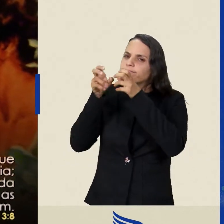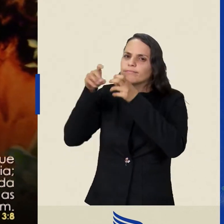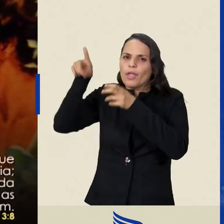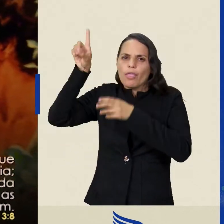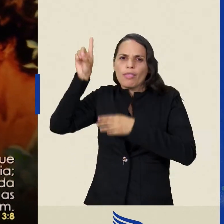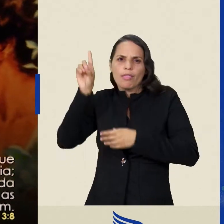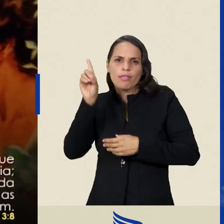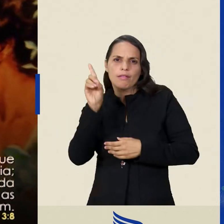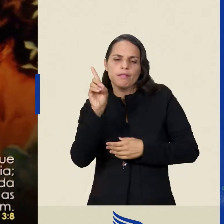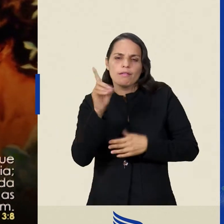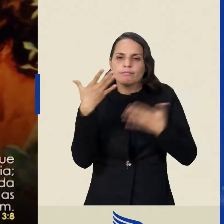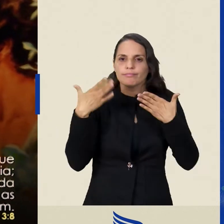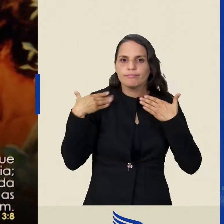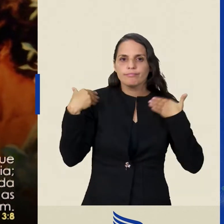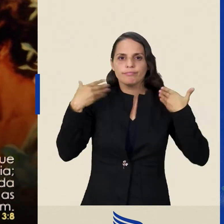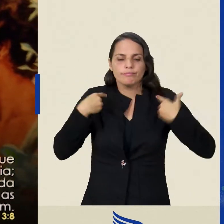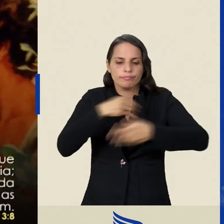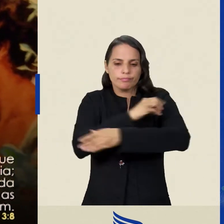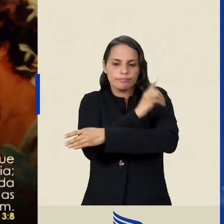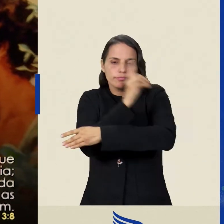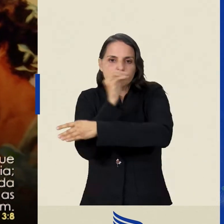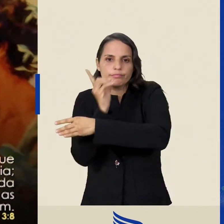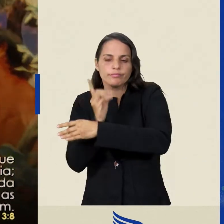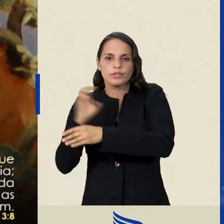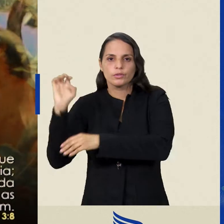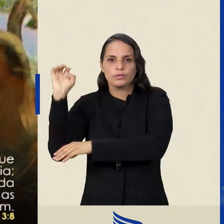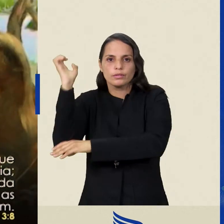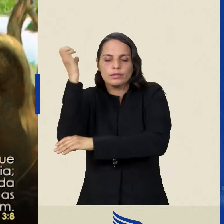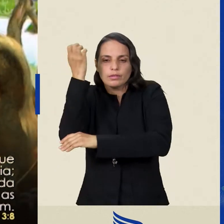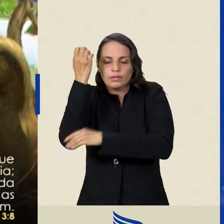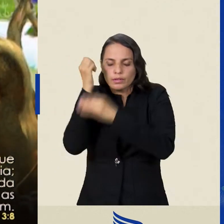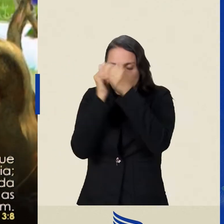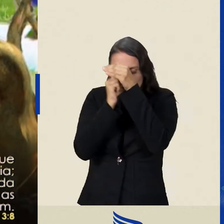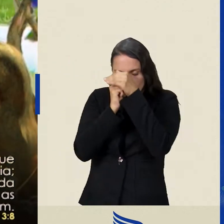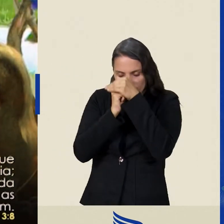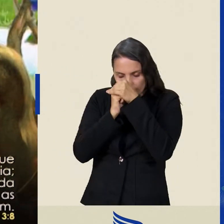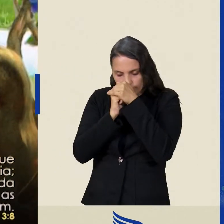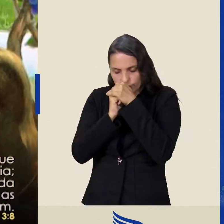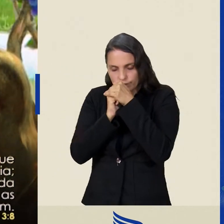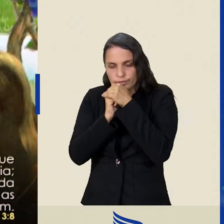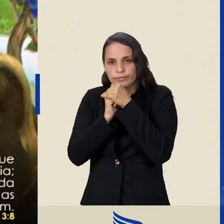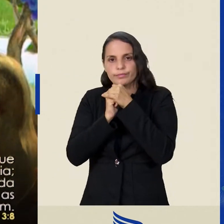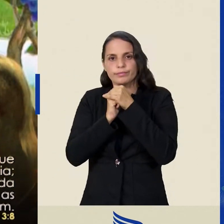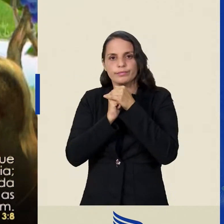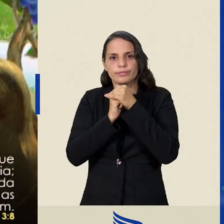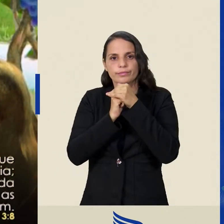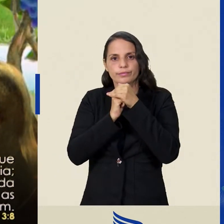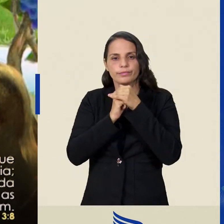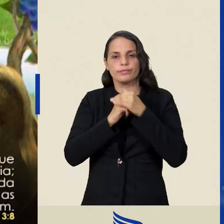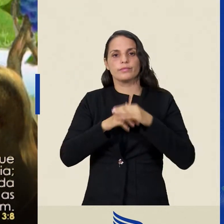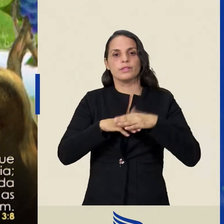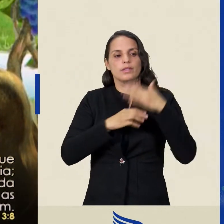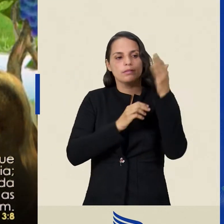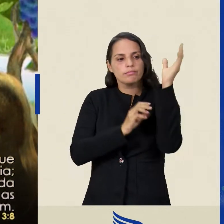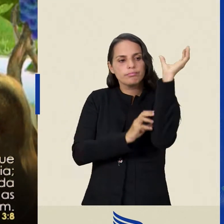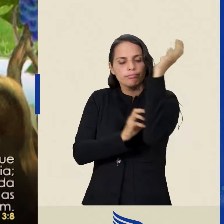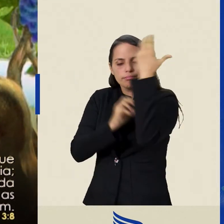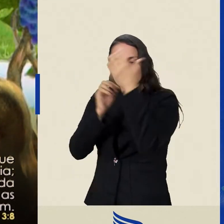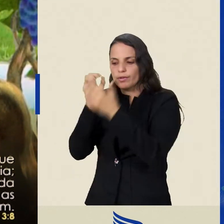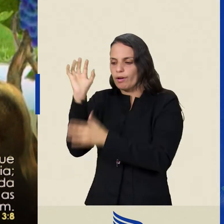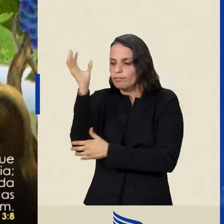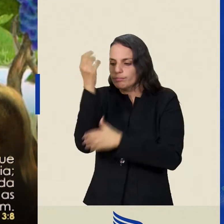jardim pela viração do dia, e esconderam-se Adão e sua mulher da presença do Senhor Deus, entre as árvores do